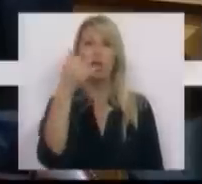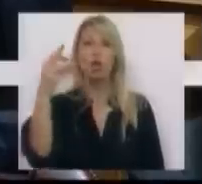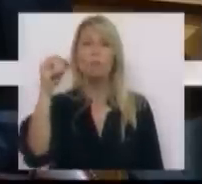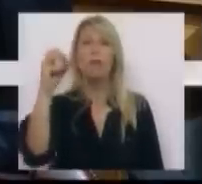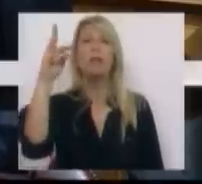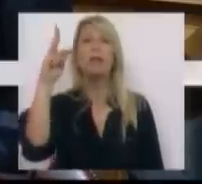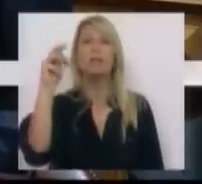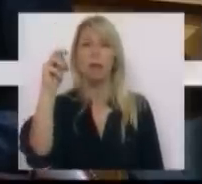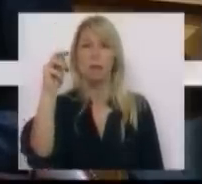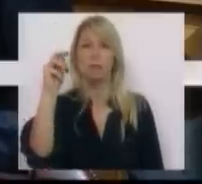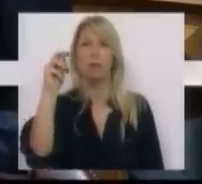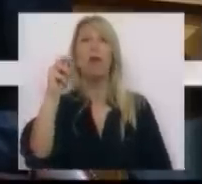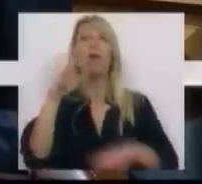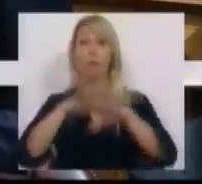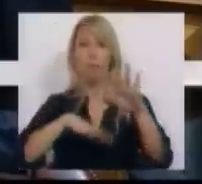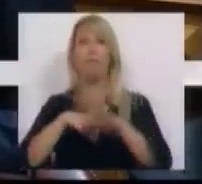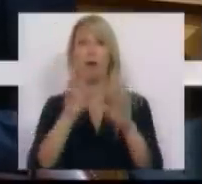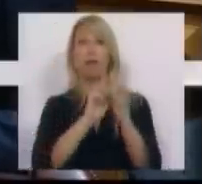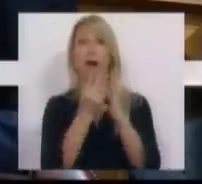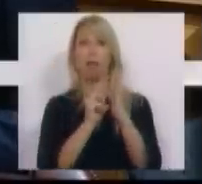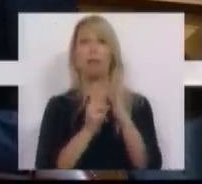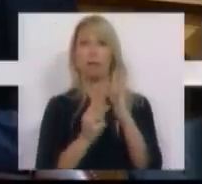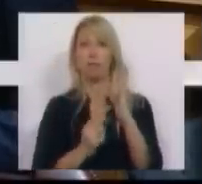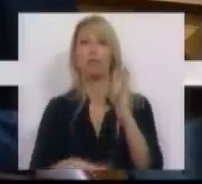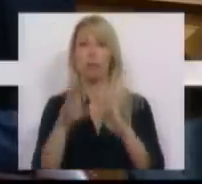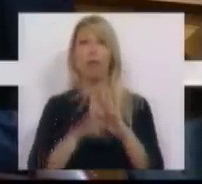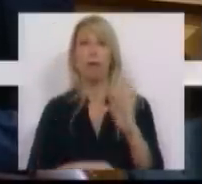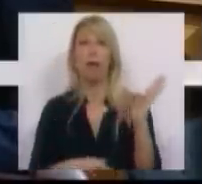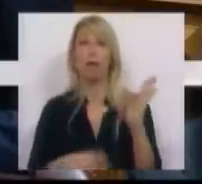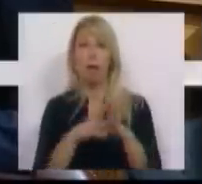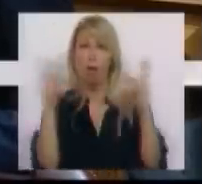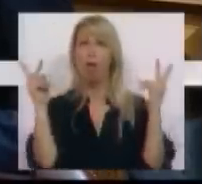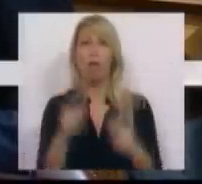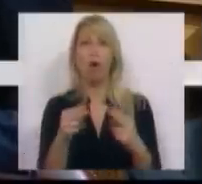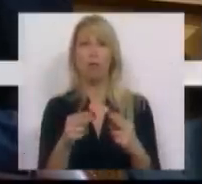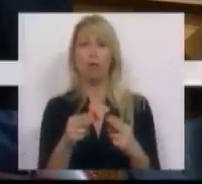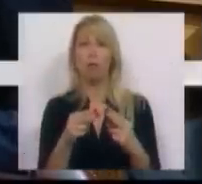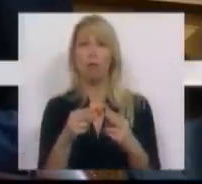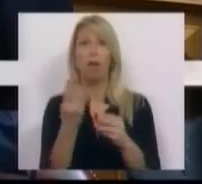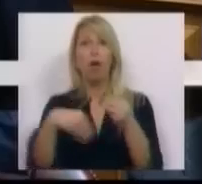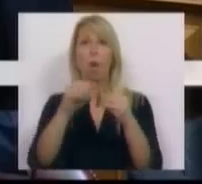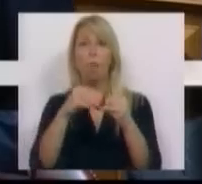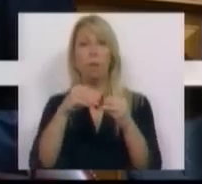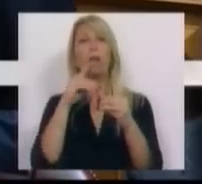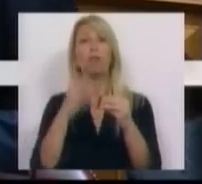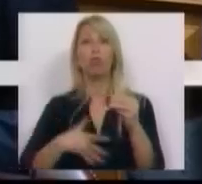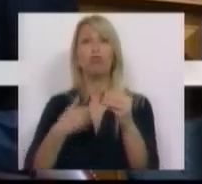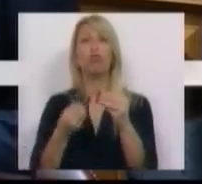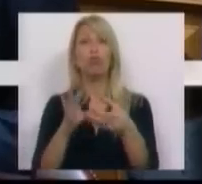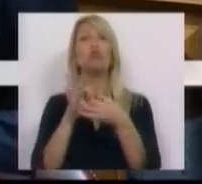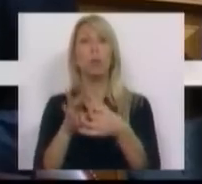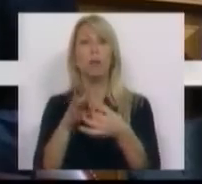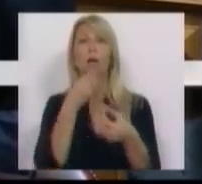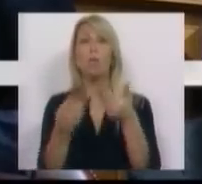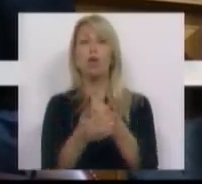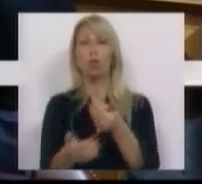13/2013, onde procede a alterações dessas regras, onde corta no complemento solidário e idoso.